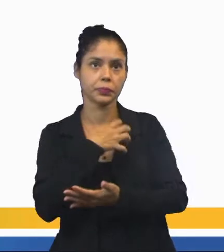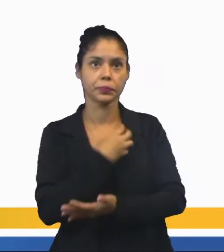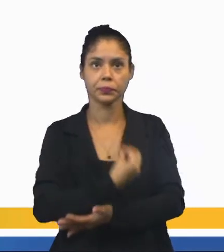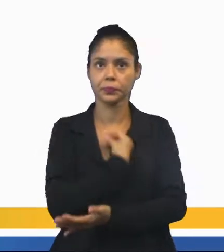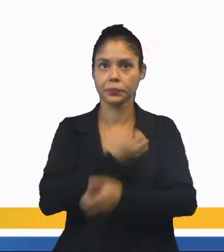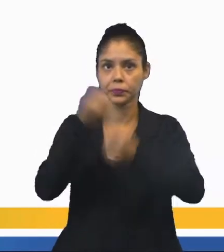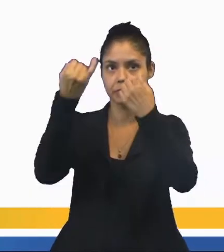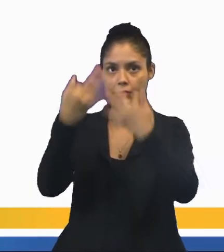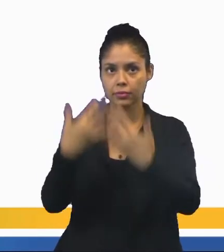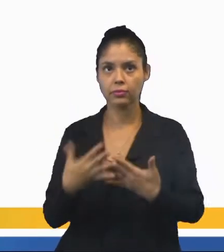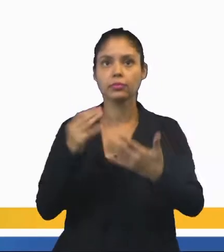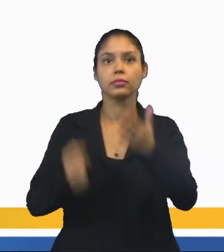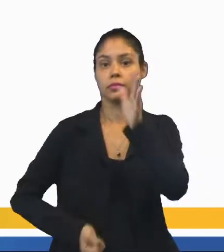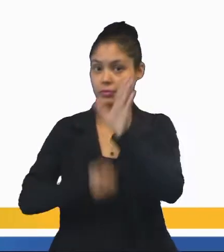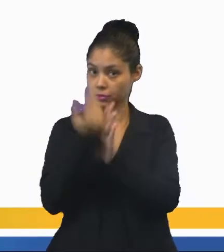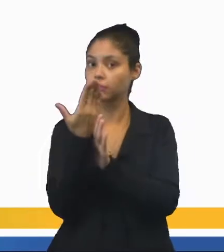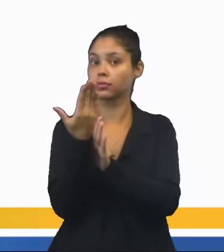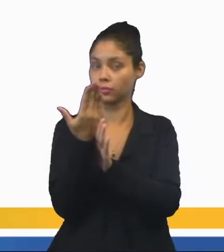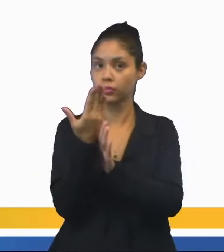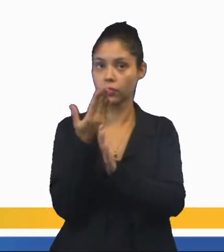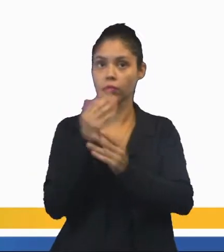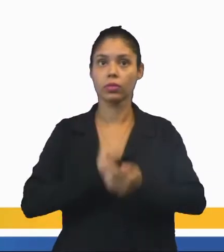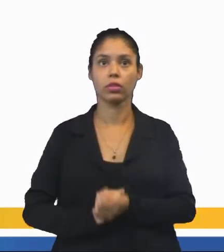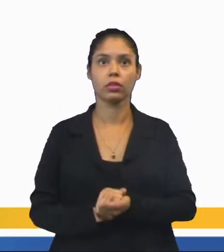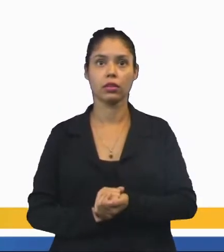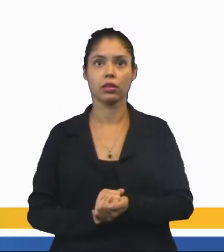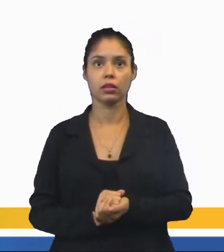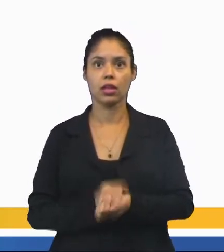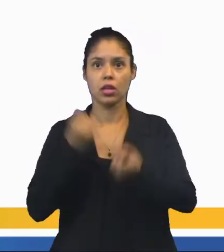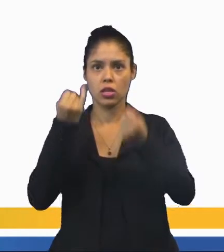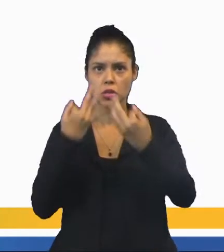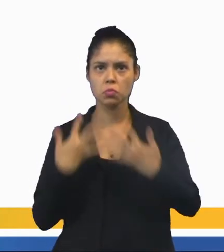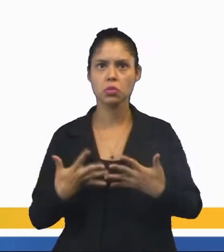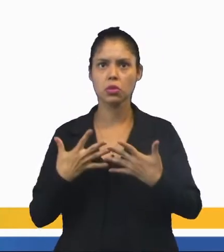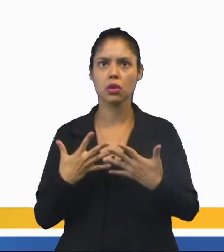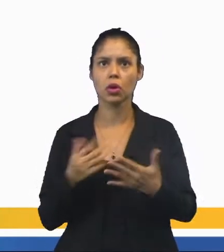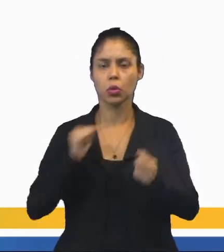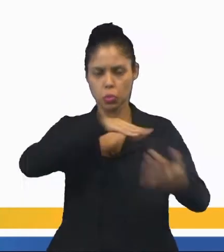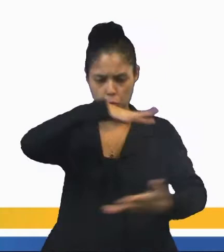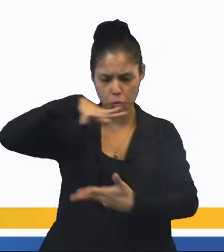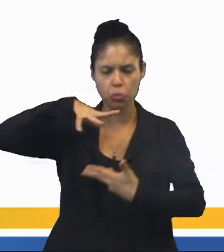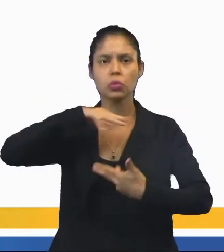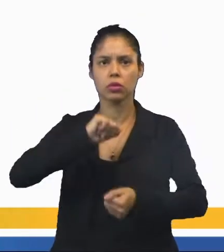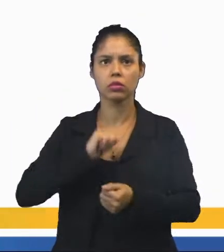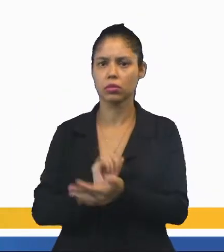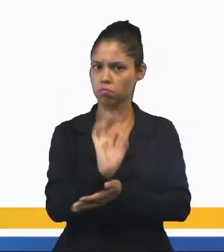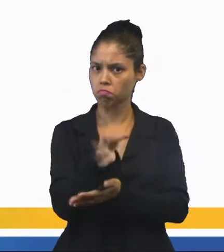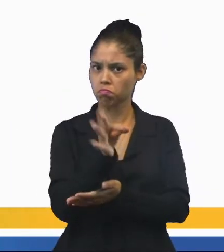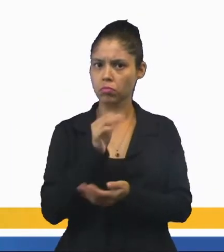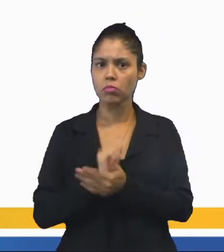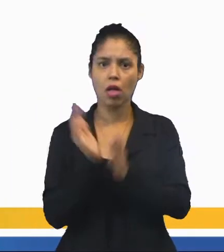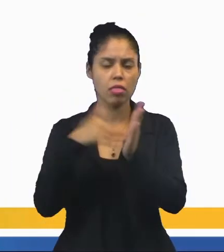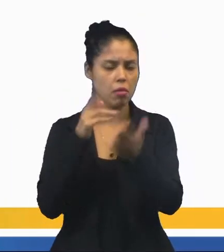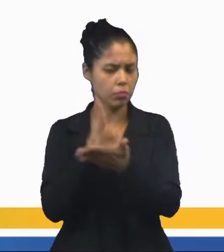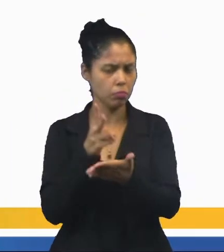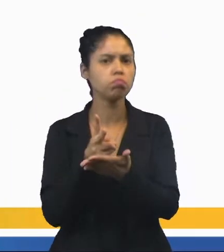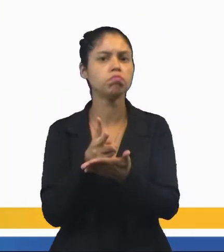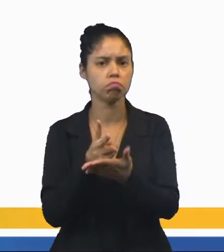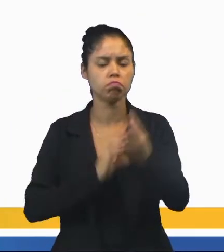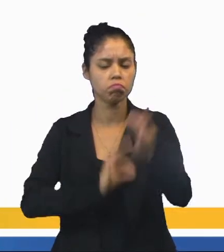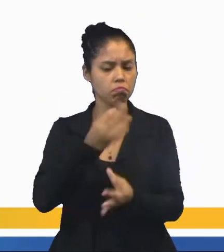à vida, explicar a origem da vida, explicar a origem do universo, certo? E até projetar